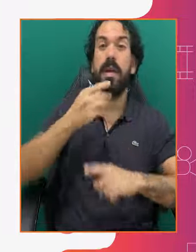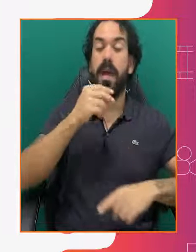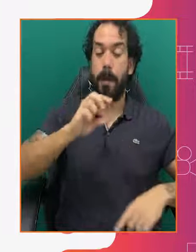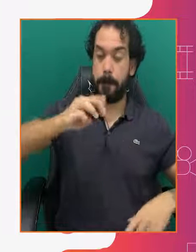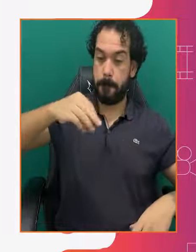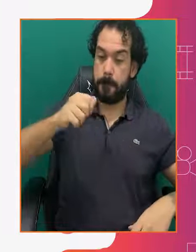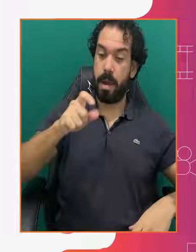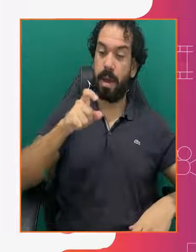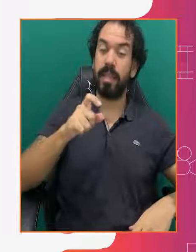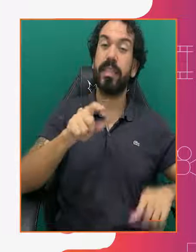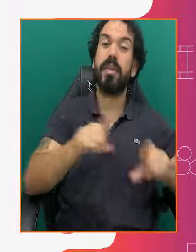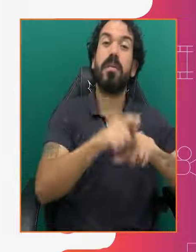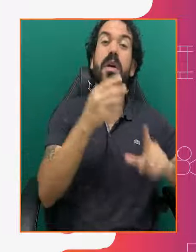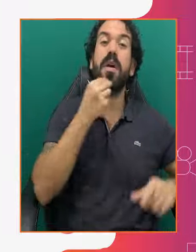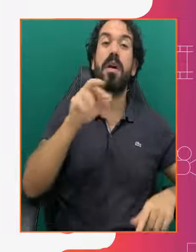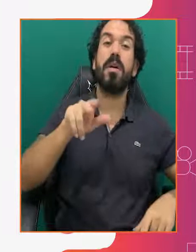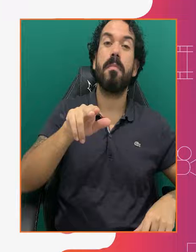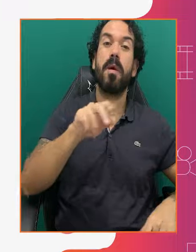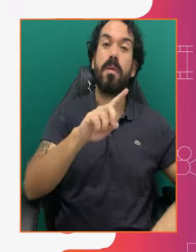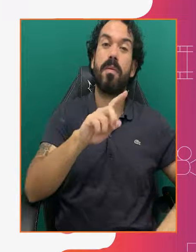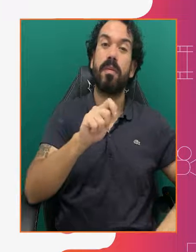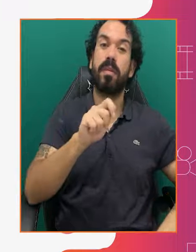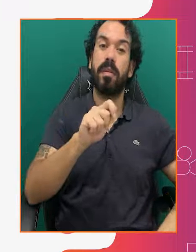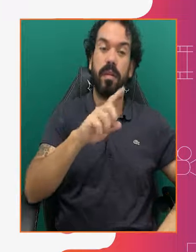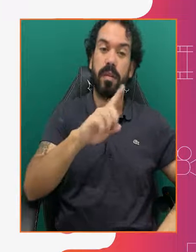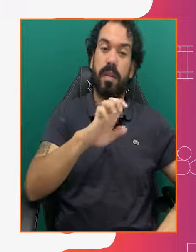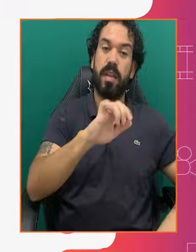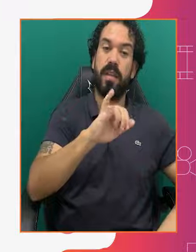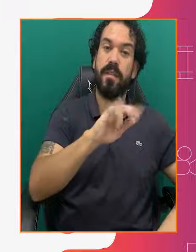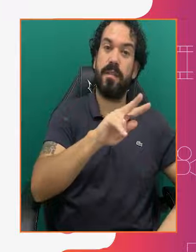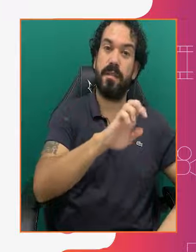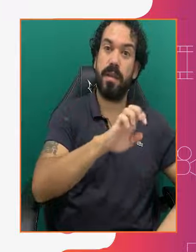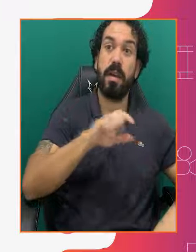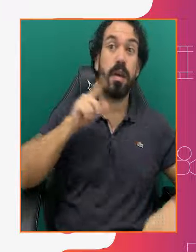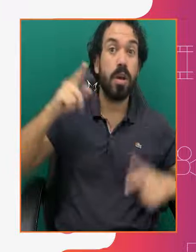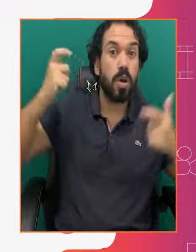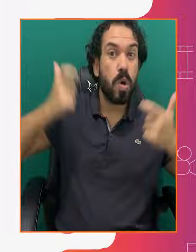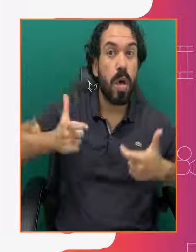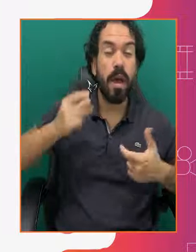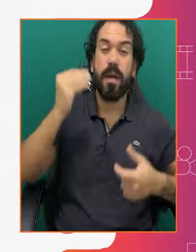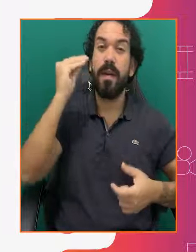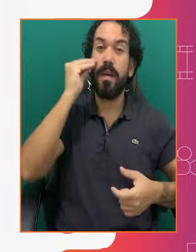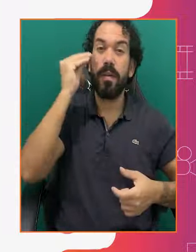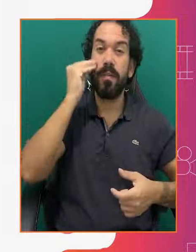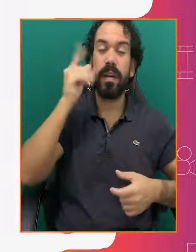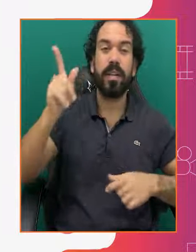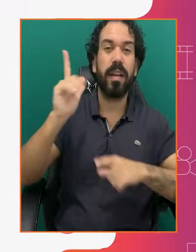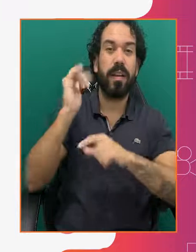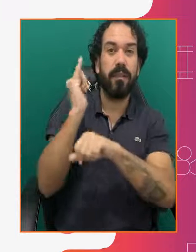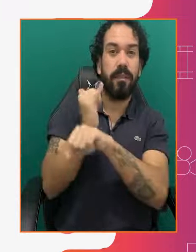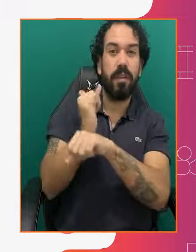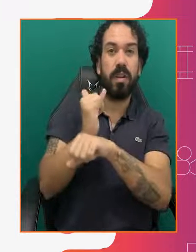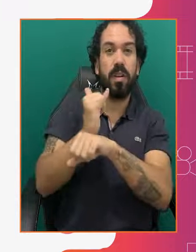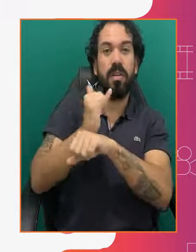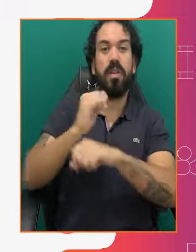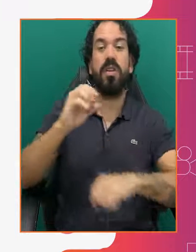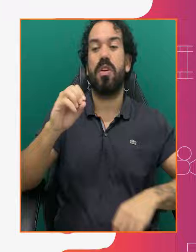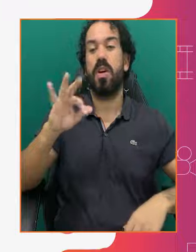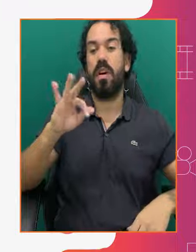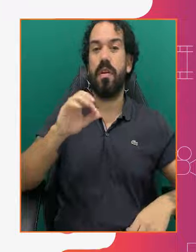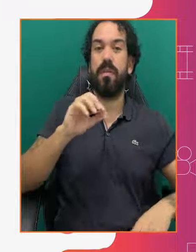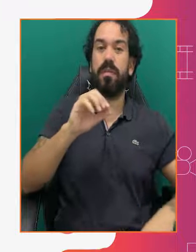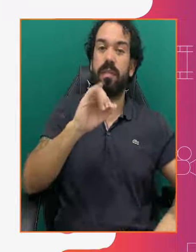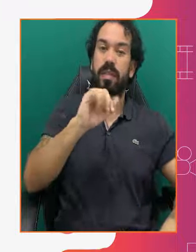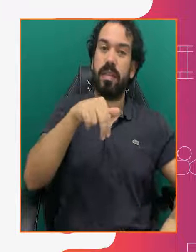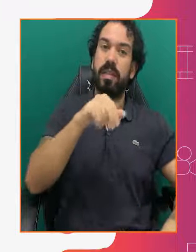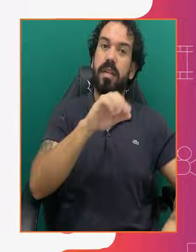Max e pelo seu irmão Dave, em 1915, na sua série de filmes experimentais Out of the